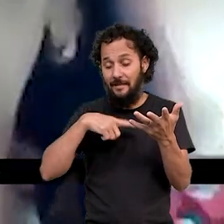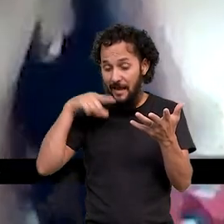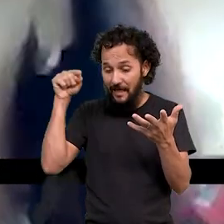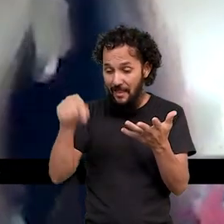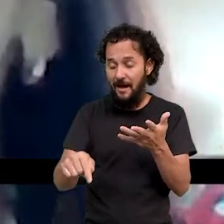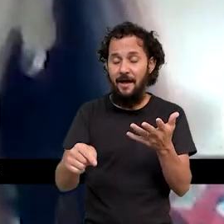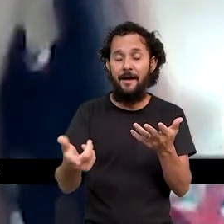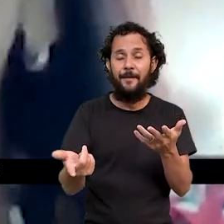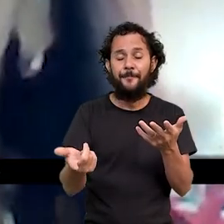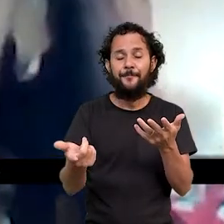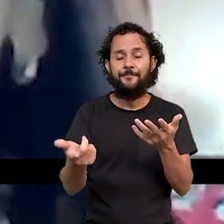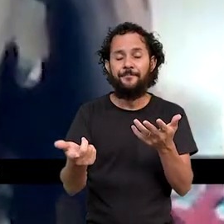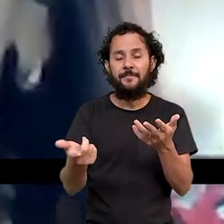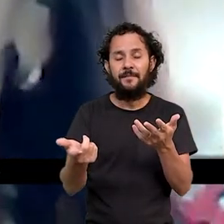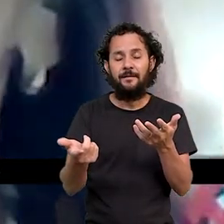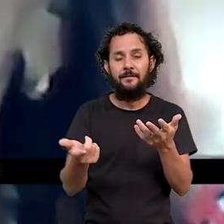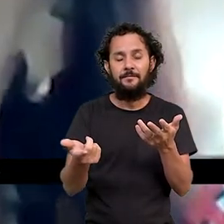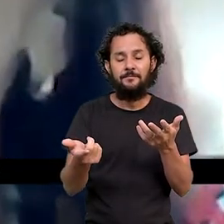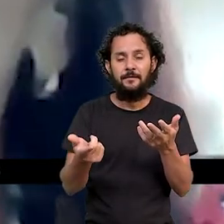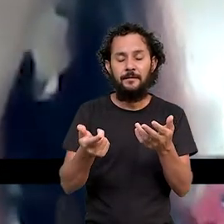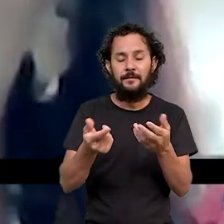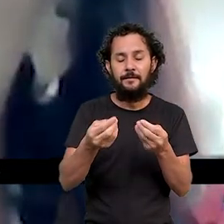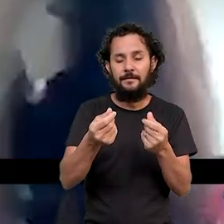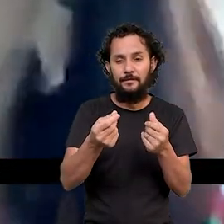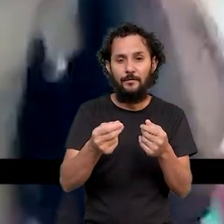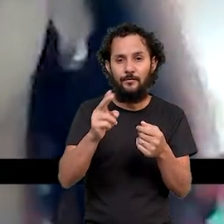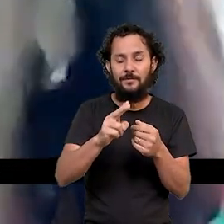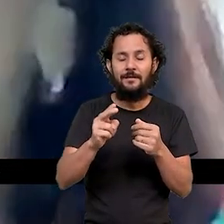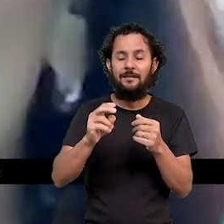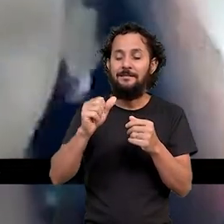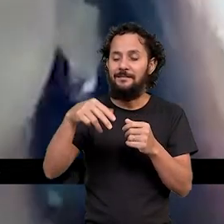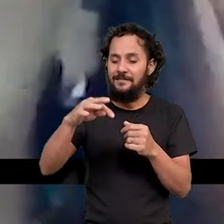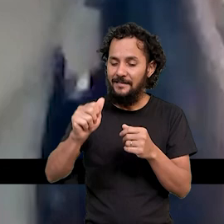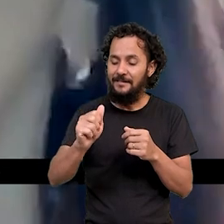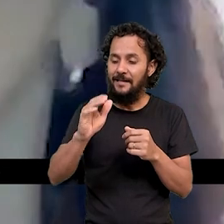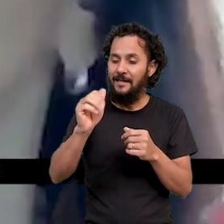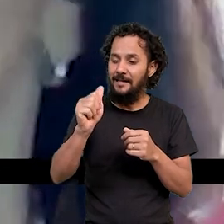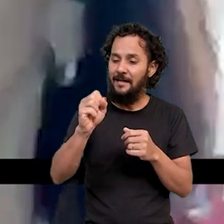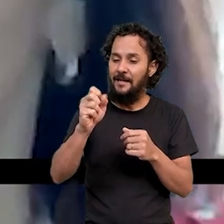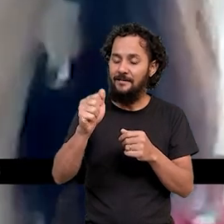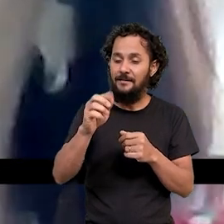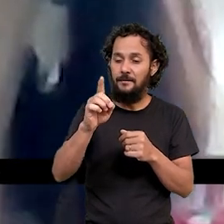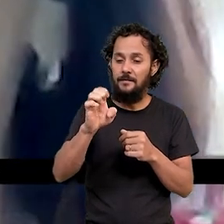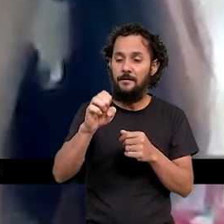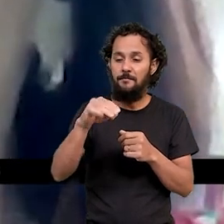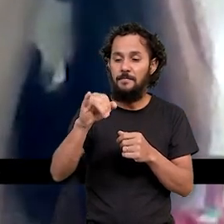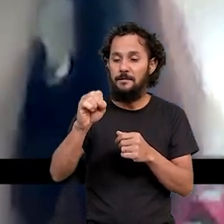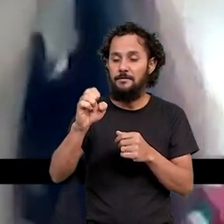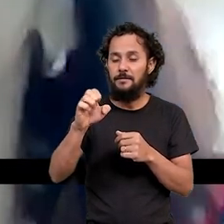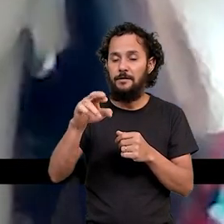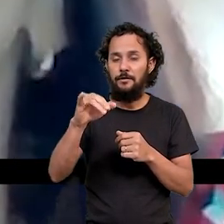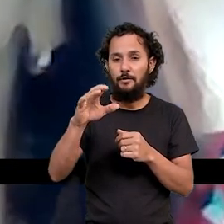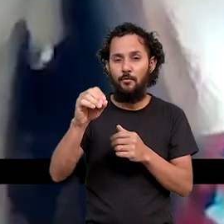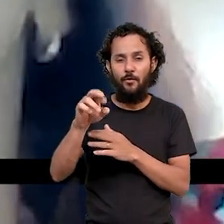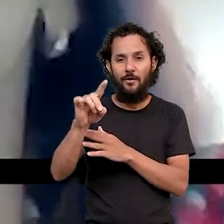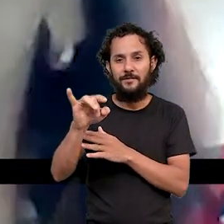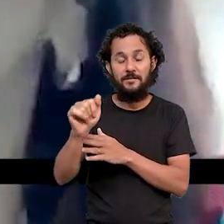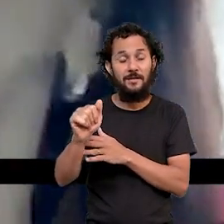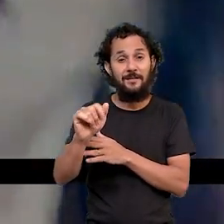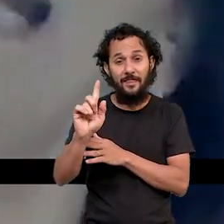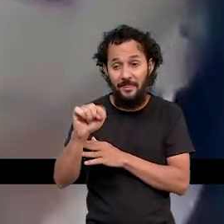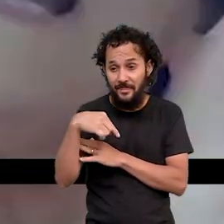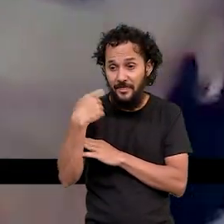estabelecida por meio das Santas Casas de Misericórdias. Depois,